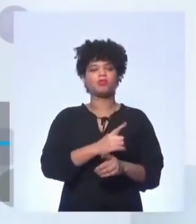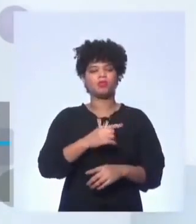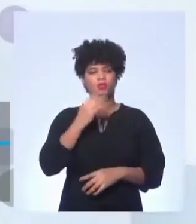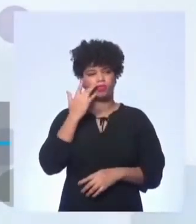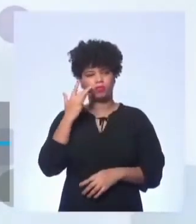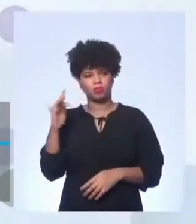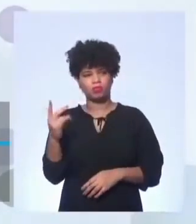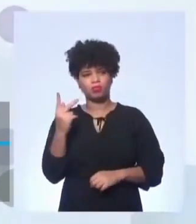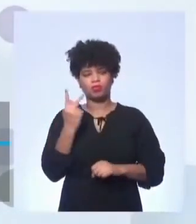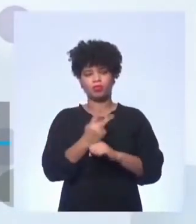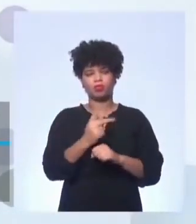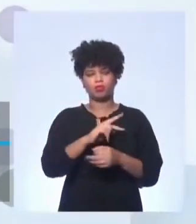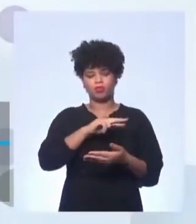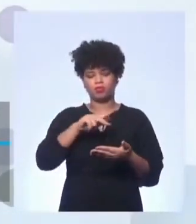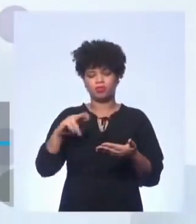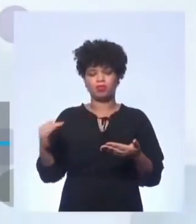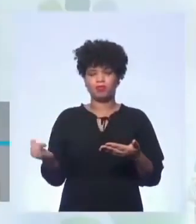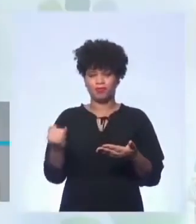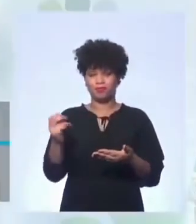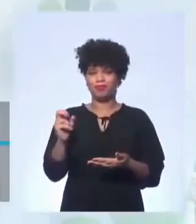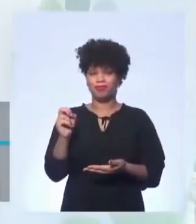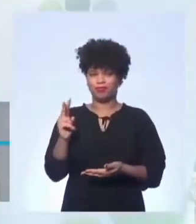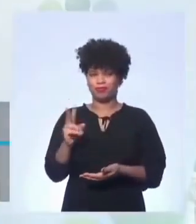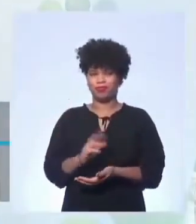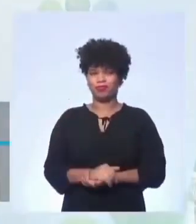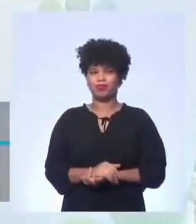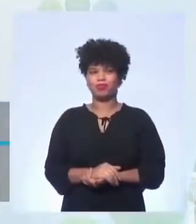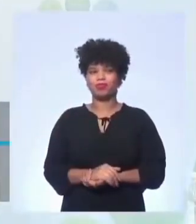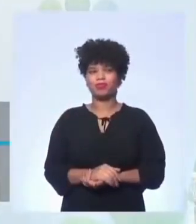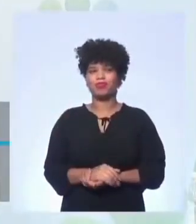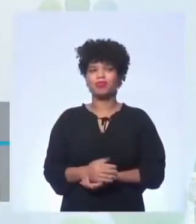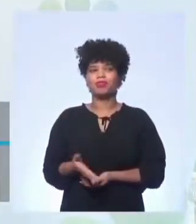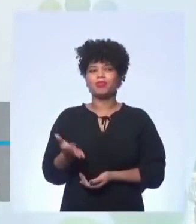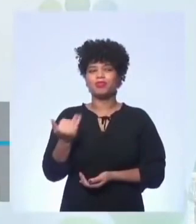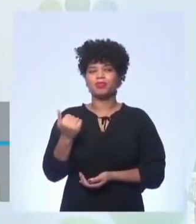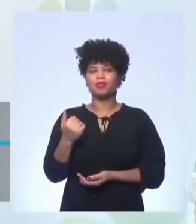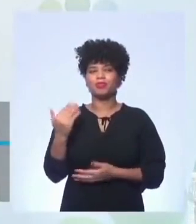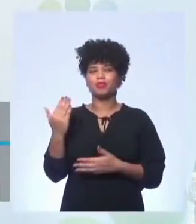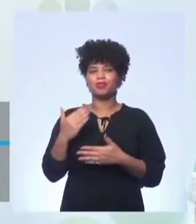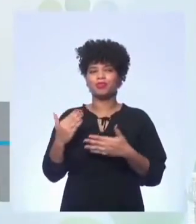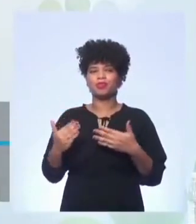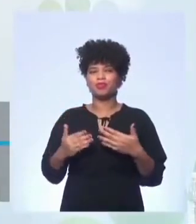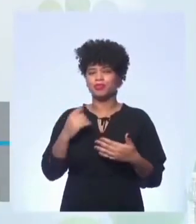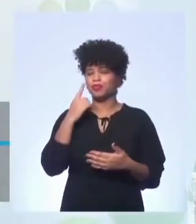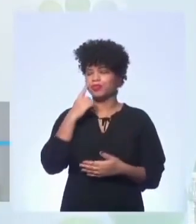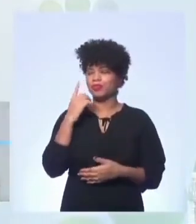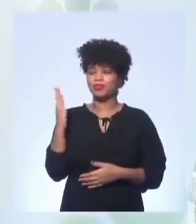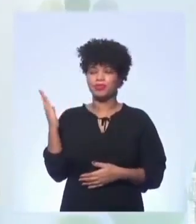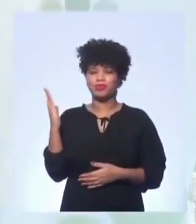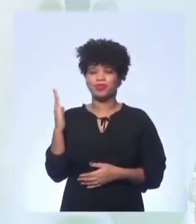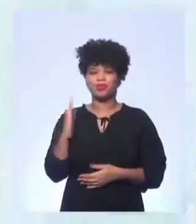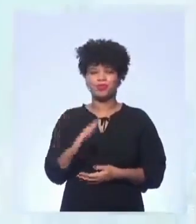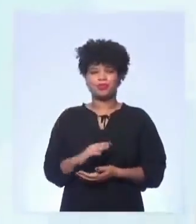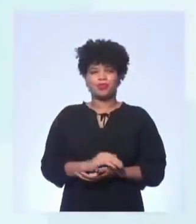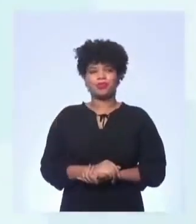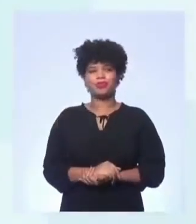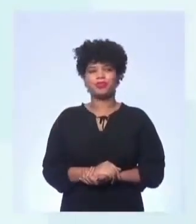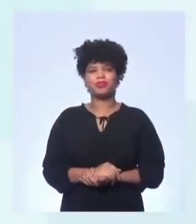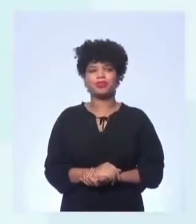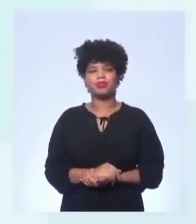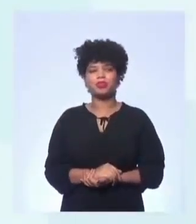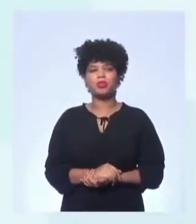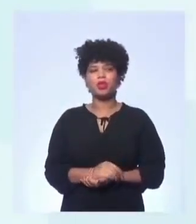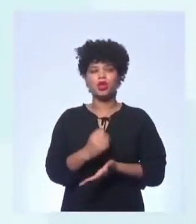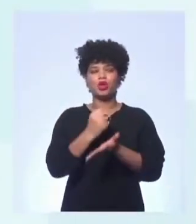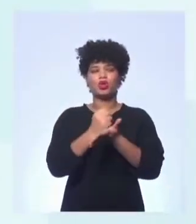pedras preciosas. Legal, galerinha? Então já vamos para a lousa mais uma vez comigo.